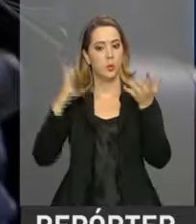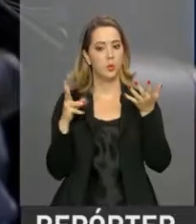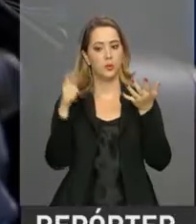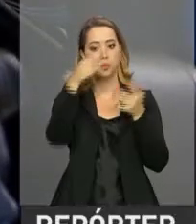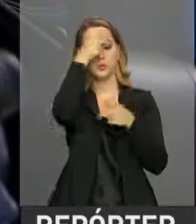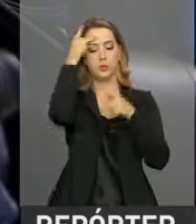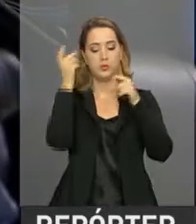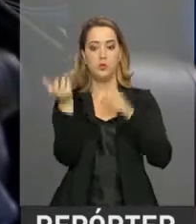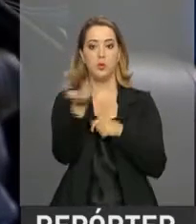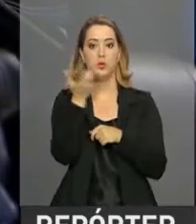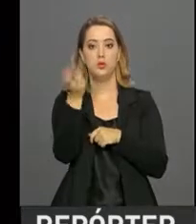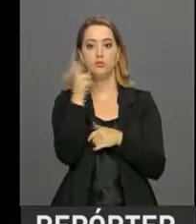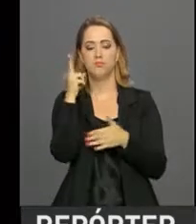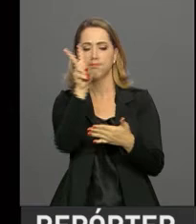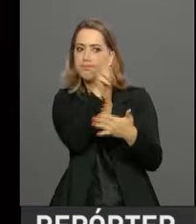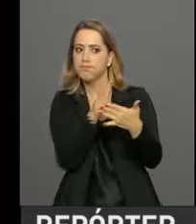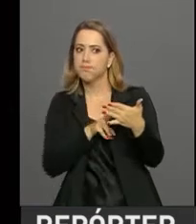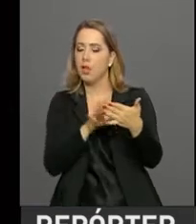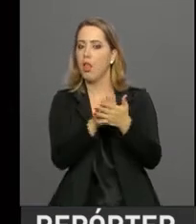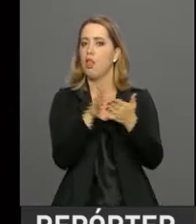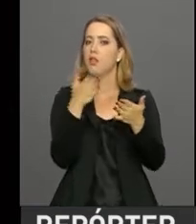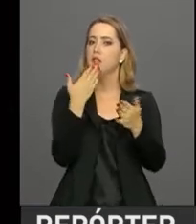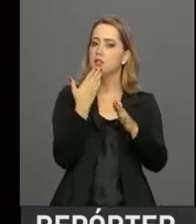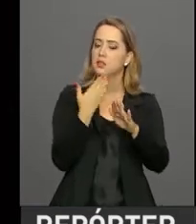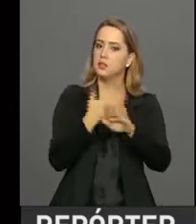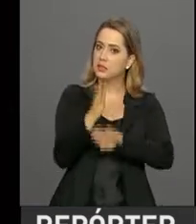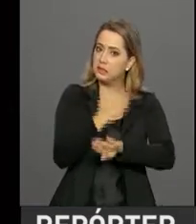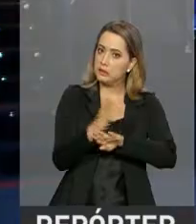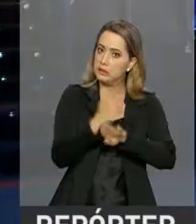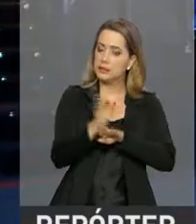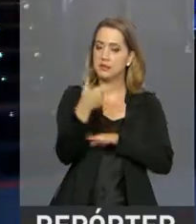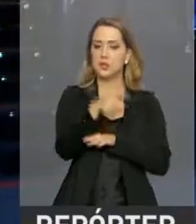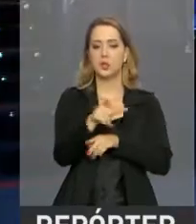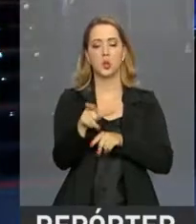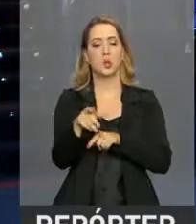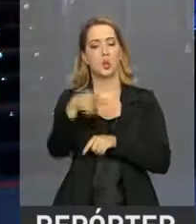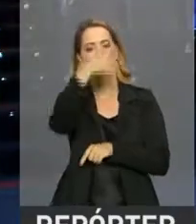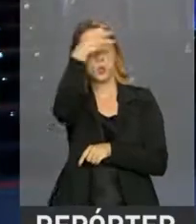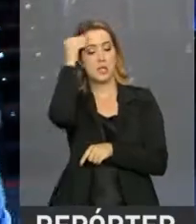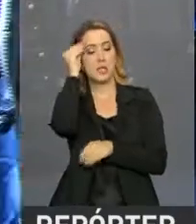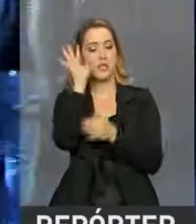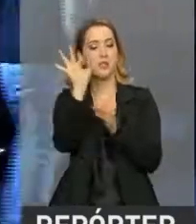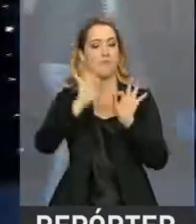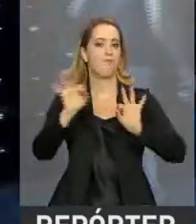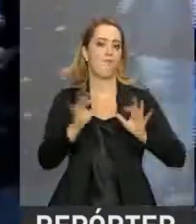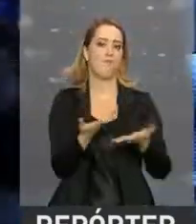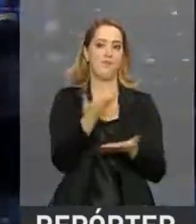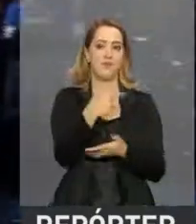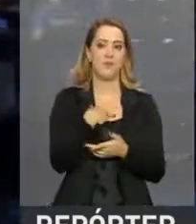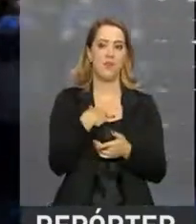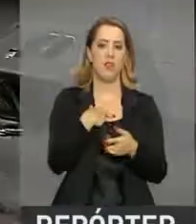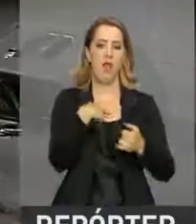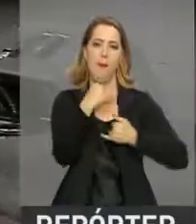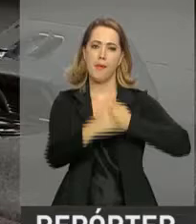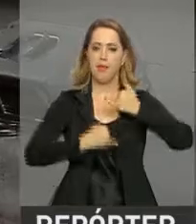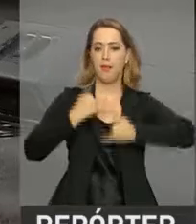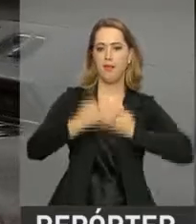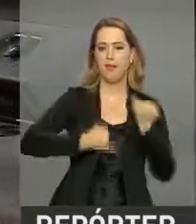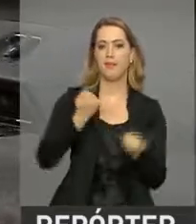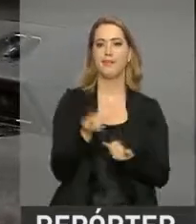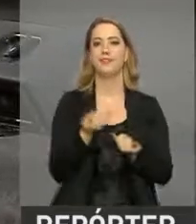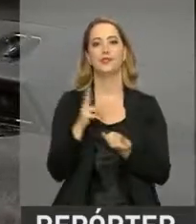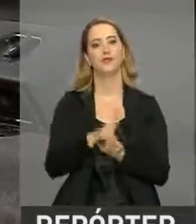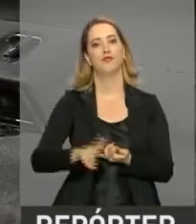querendo revisar o conteúdo para não esquecer nada na hora da prova a descontração foi a ferramenta